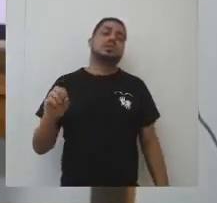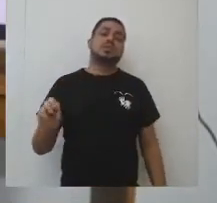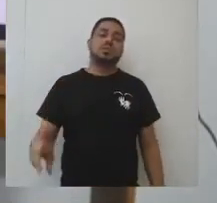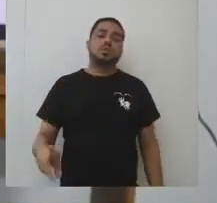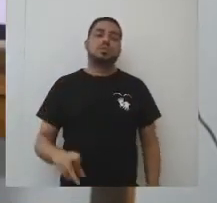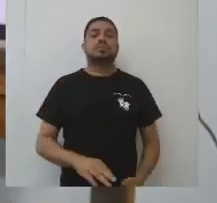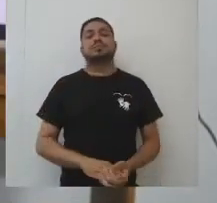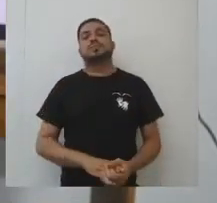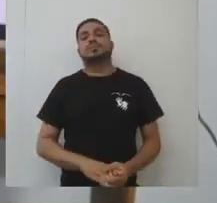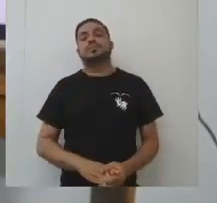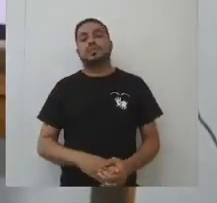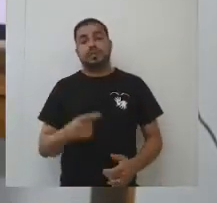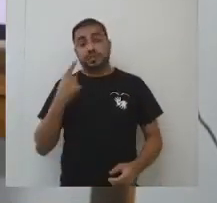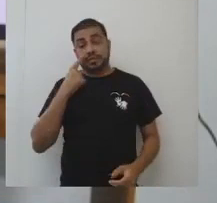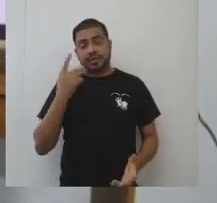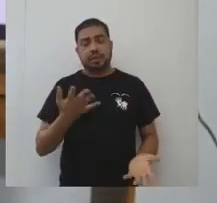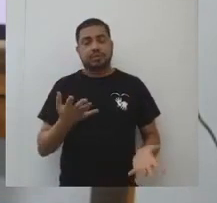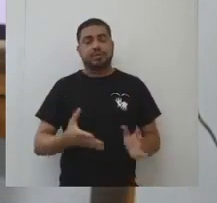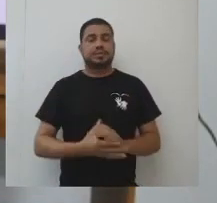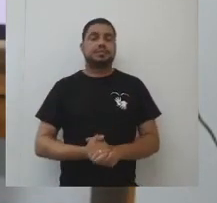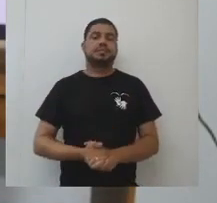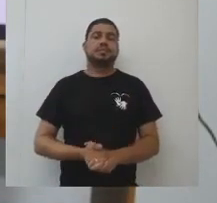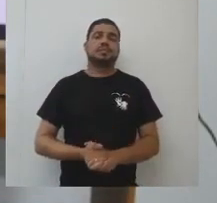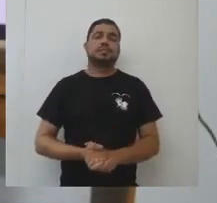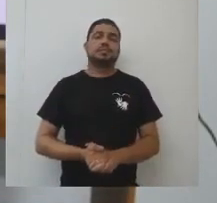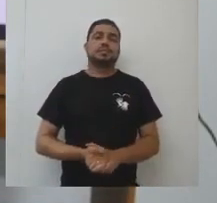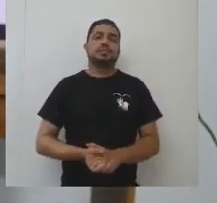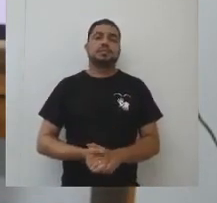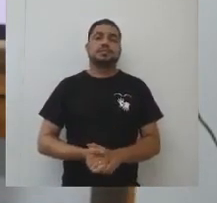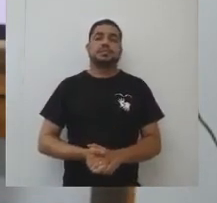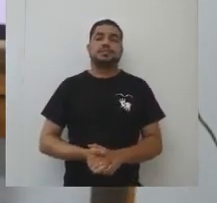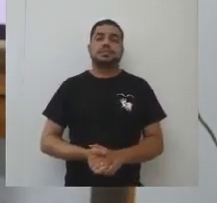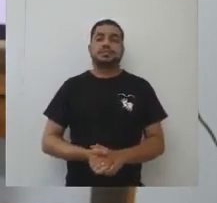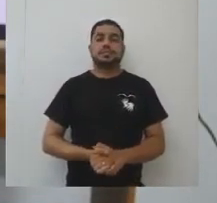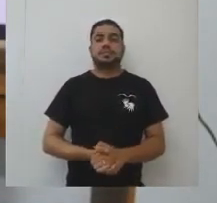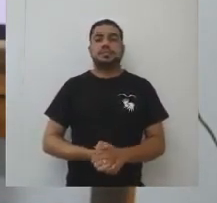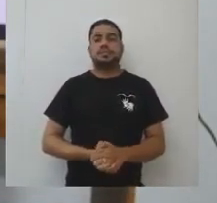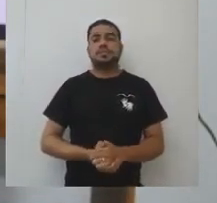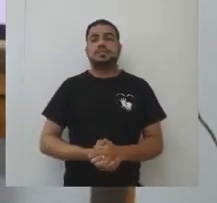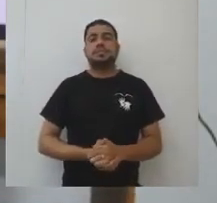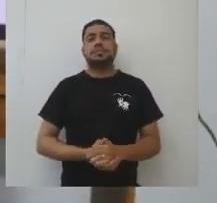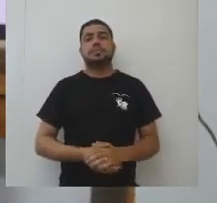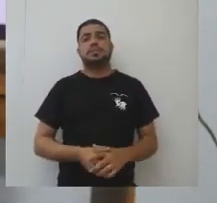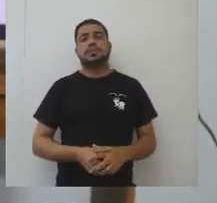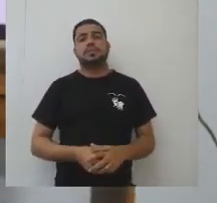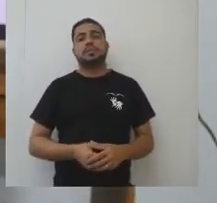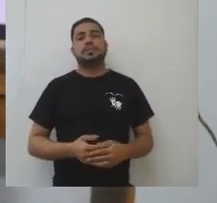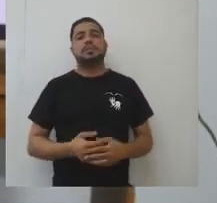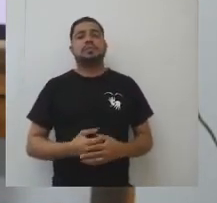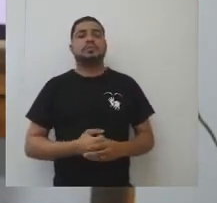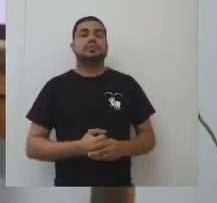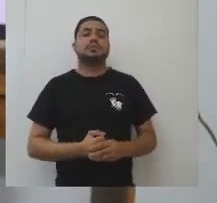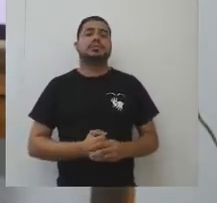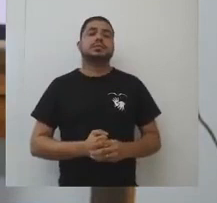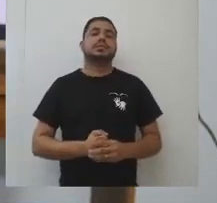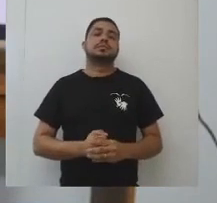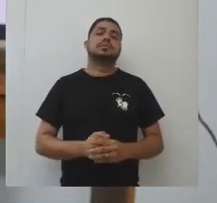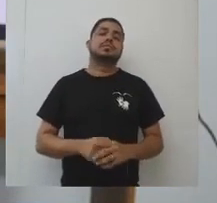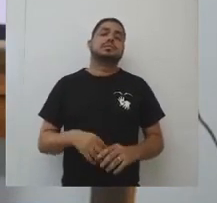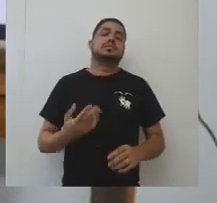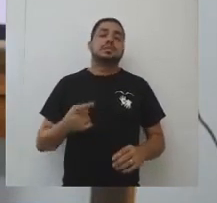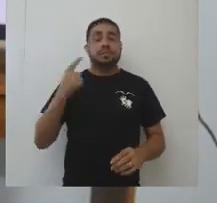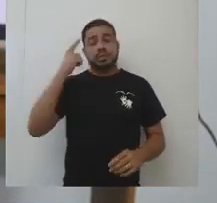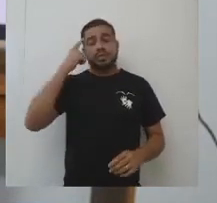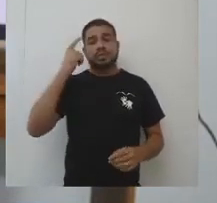Tá bom? Vamos explicar assim em relação a vetor campo elétrico. Vamos supor,